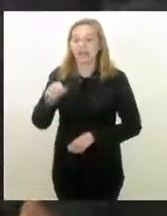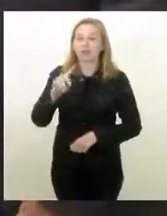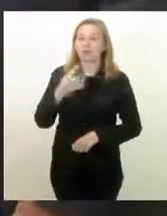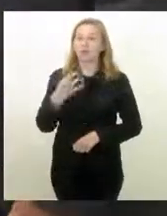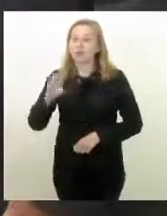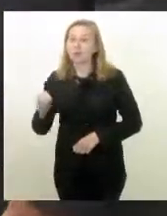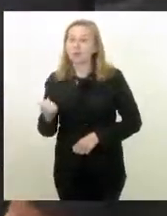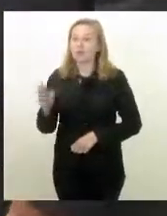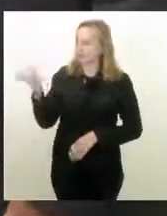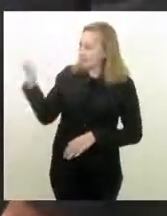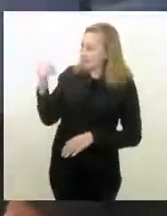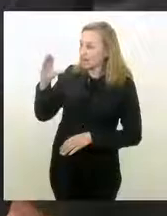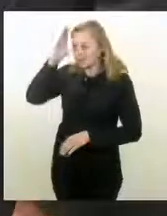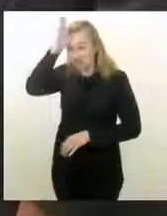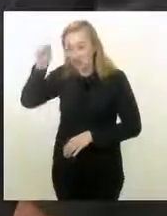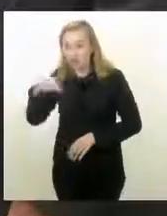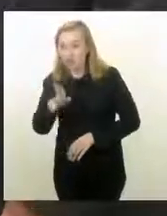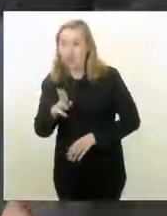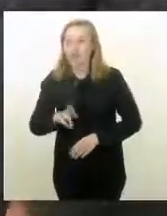Vem cá, tia.